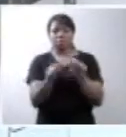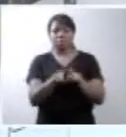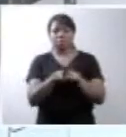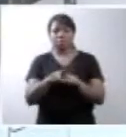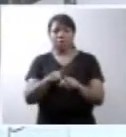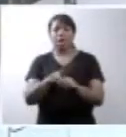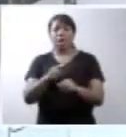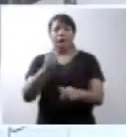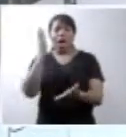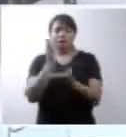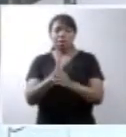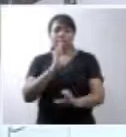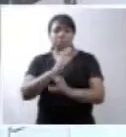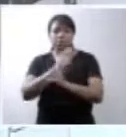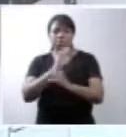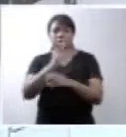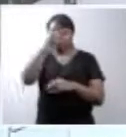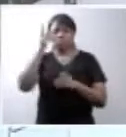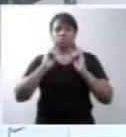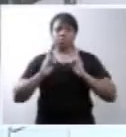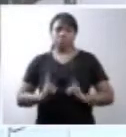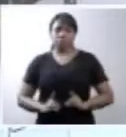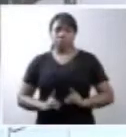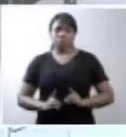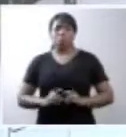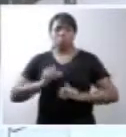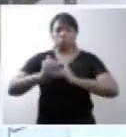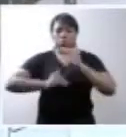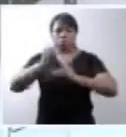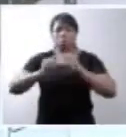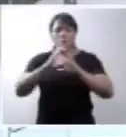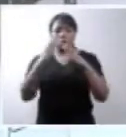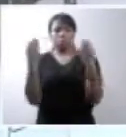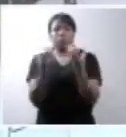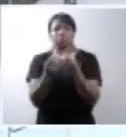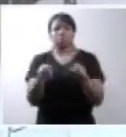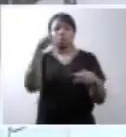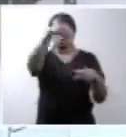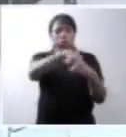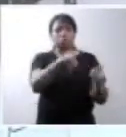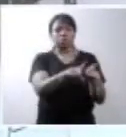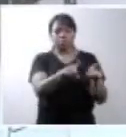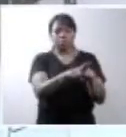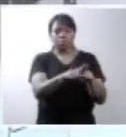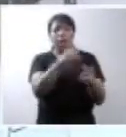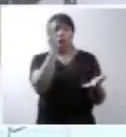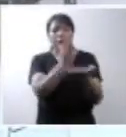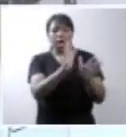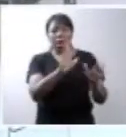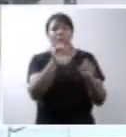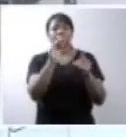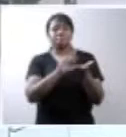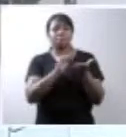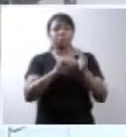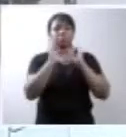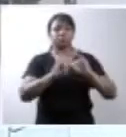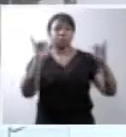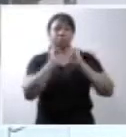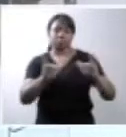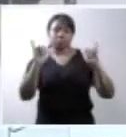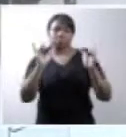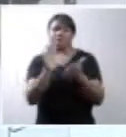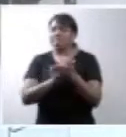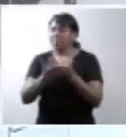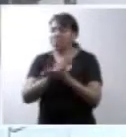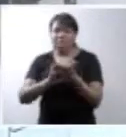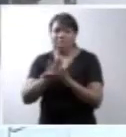as barreiras impostas às pessoas com deficiência. Construam-se comunidades inclusivas. Acabe-se com a falta de informação.